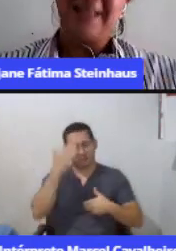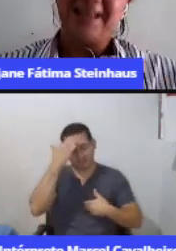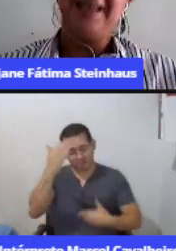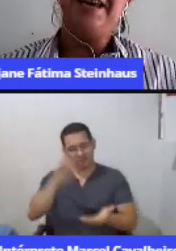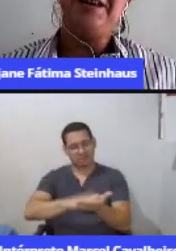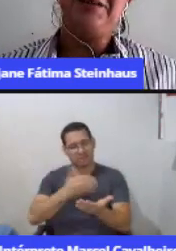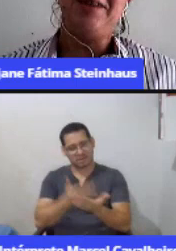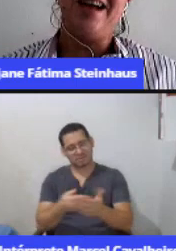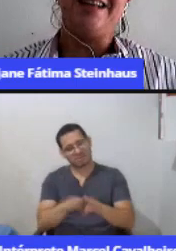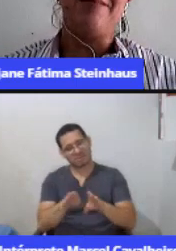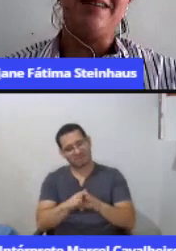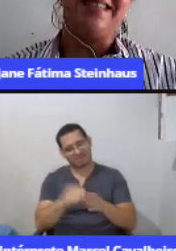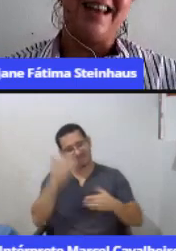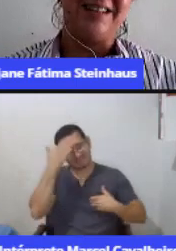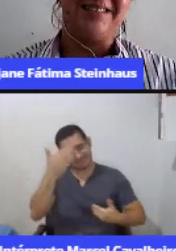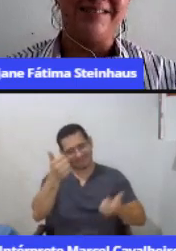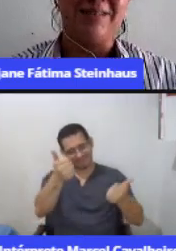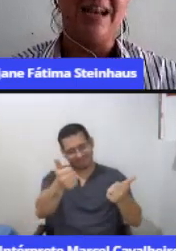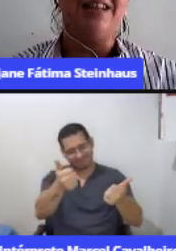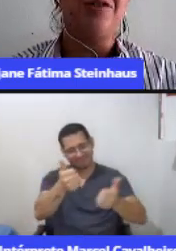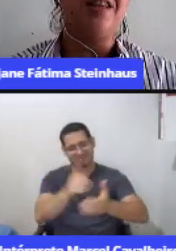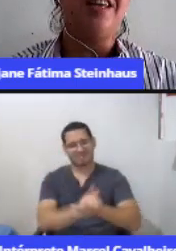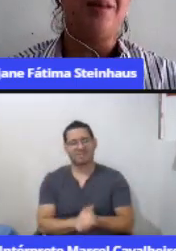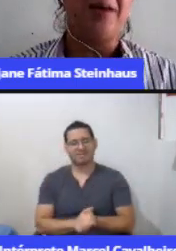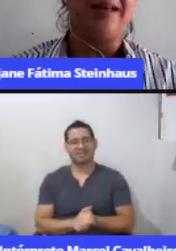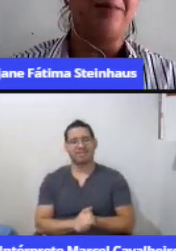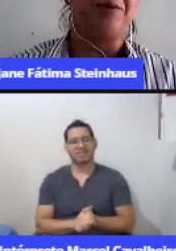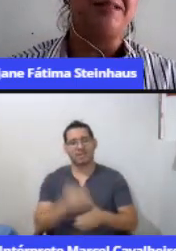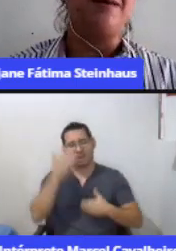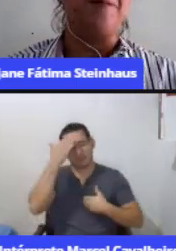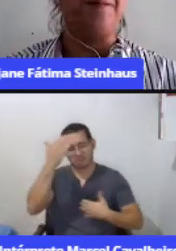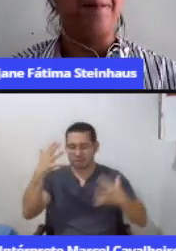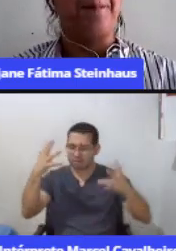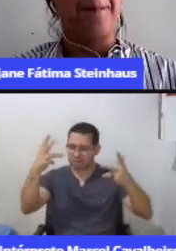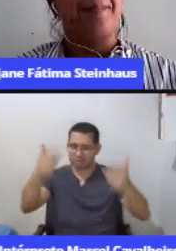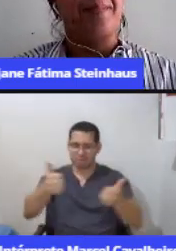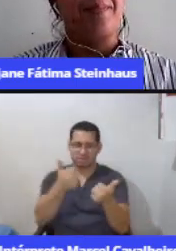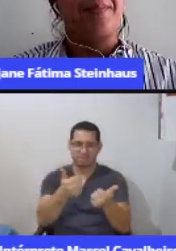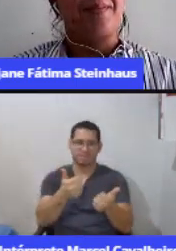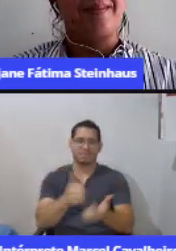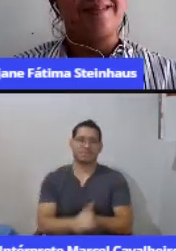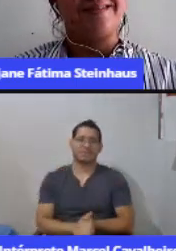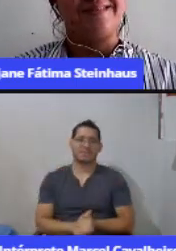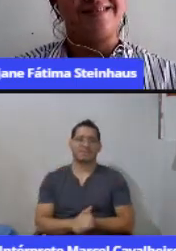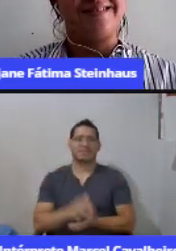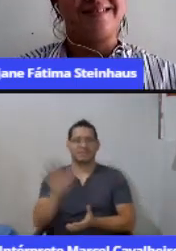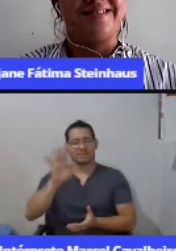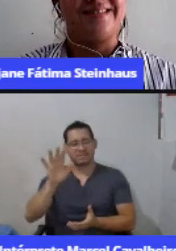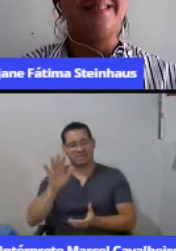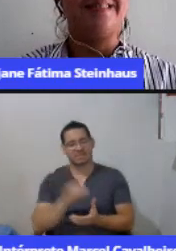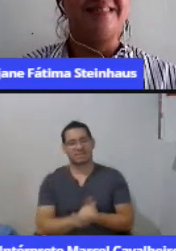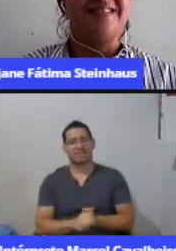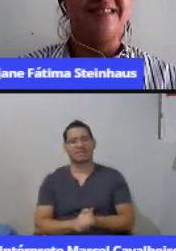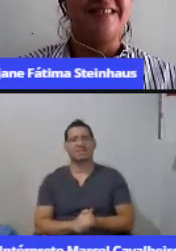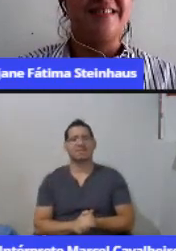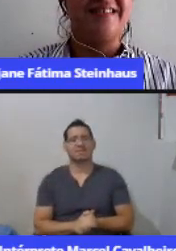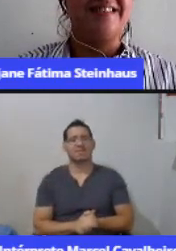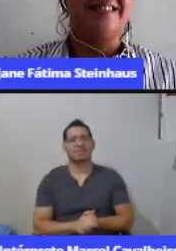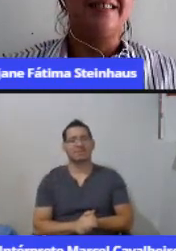também. Obrigada, Marcelo. Obrigada a toda a equipe aí da produção. Tchau, gente. Obrigada.